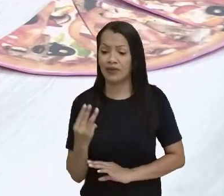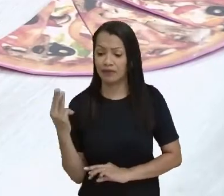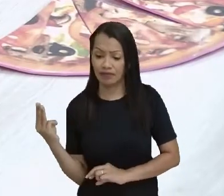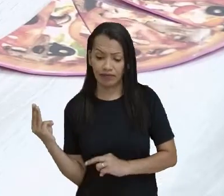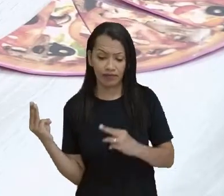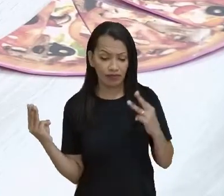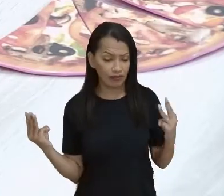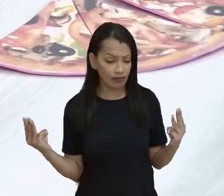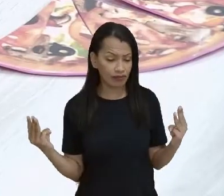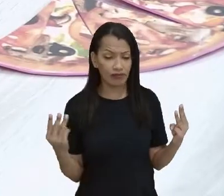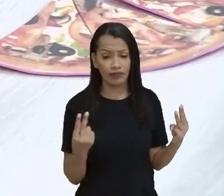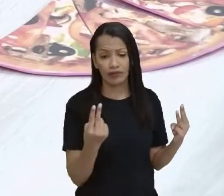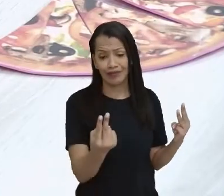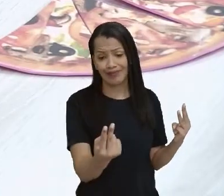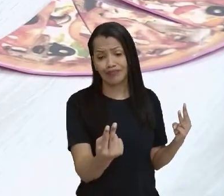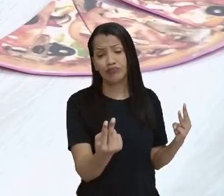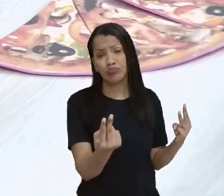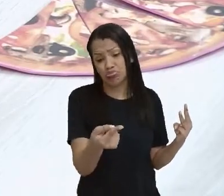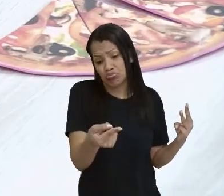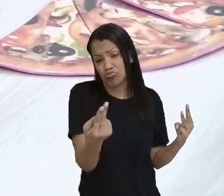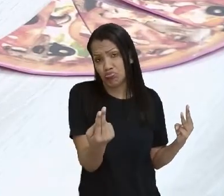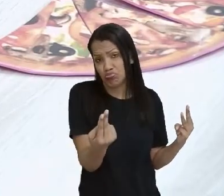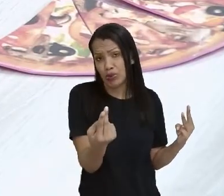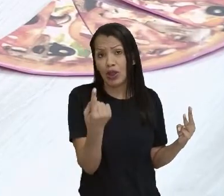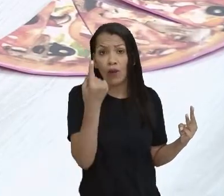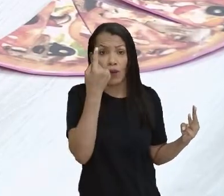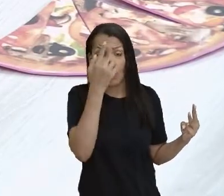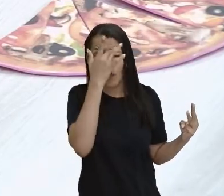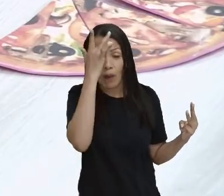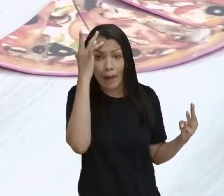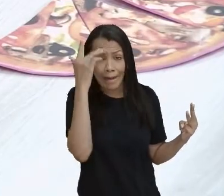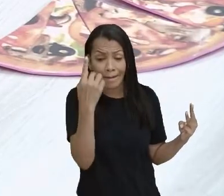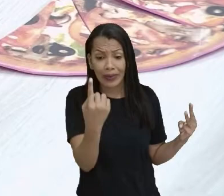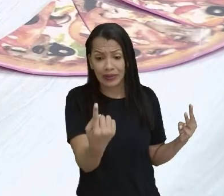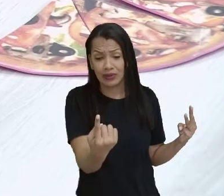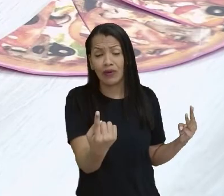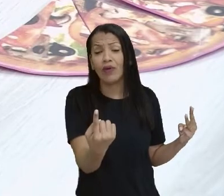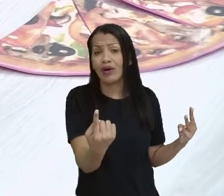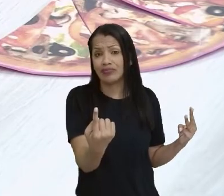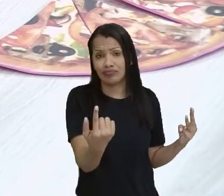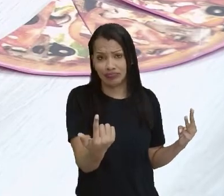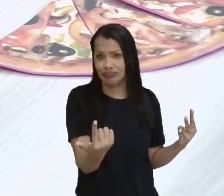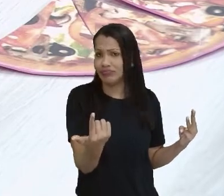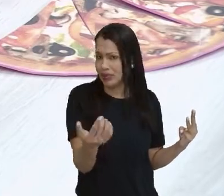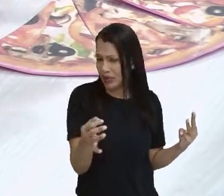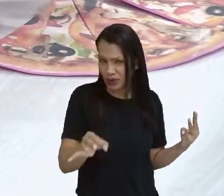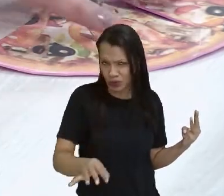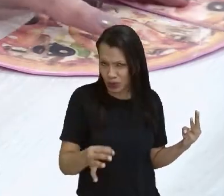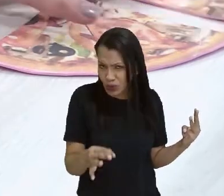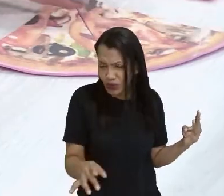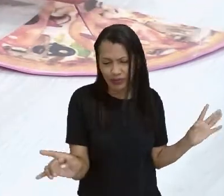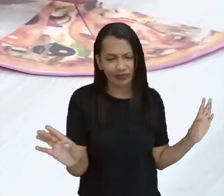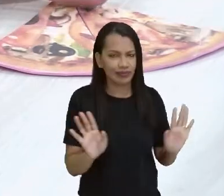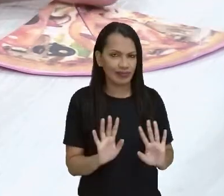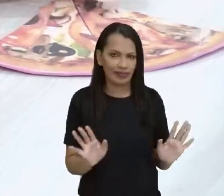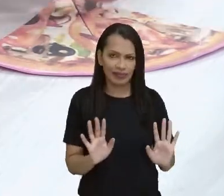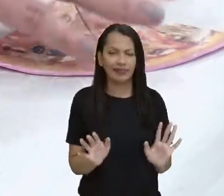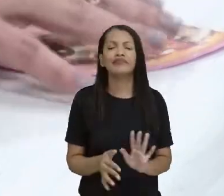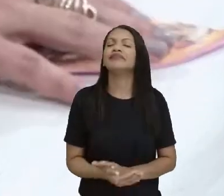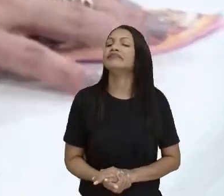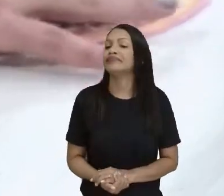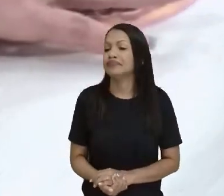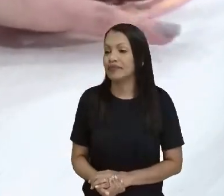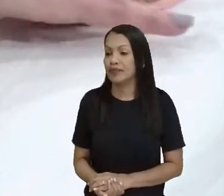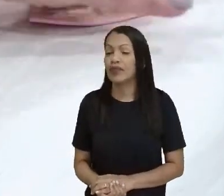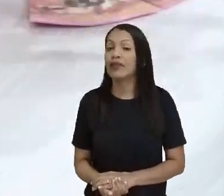professora Keys, o que você acabou de dizer. Isso. Uma pessoa vai ficar com menos fatia. E aí não é justo, né? Não é justo. Então,